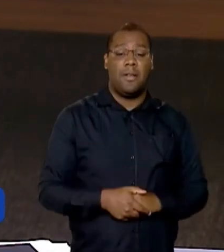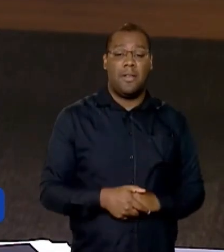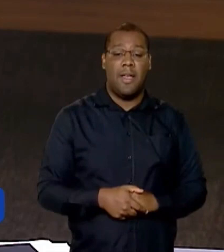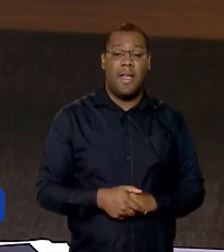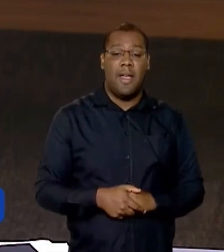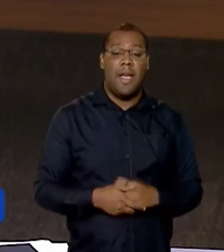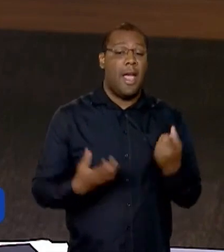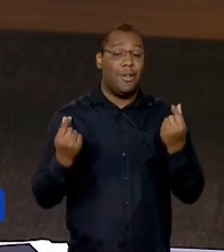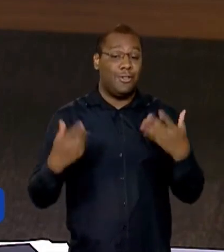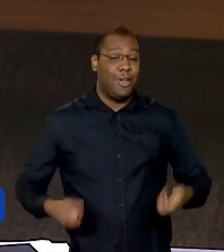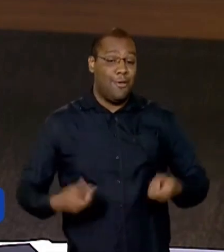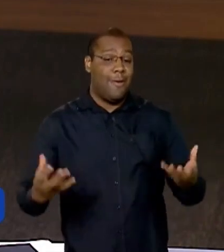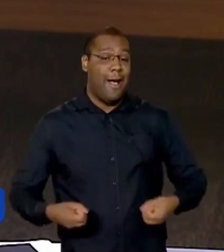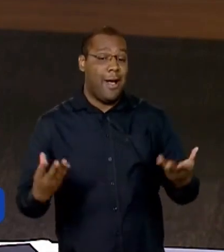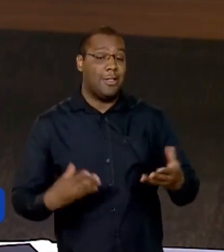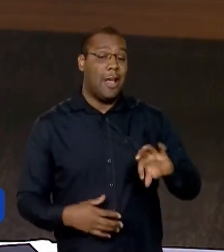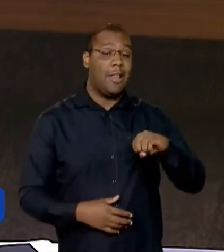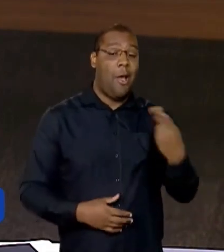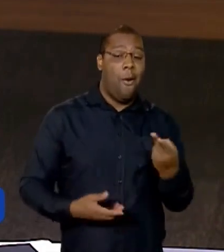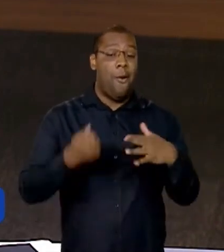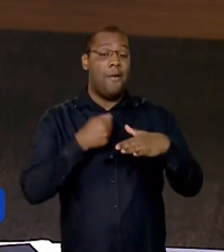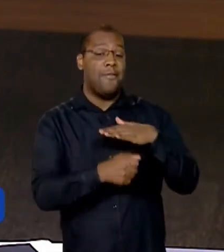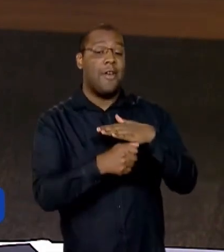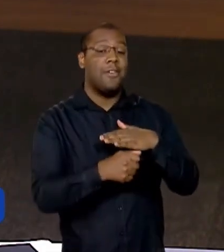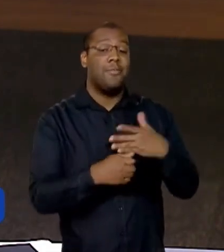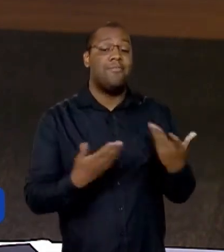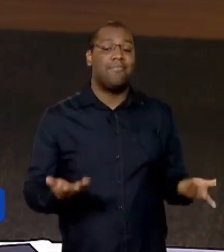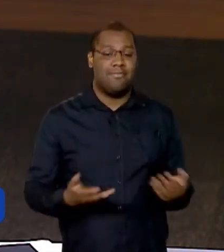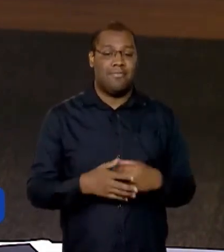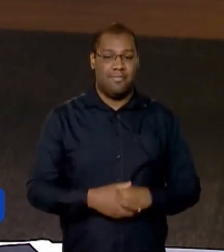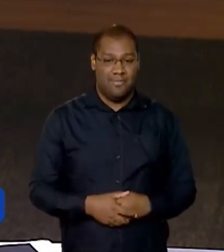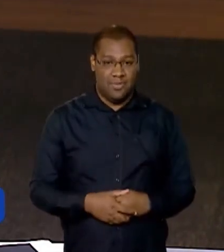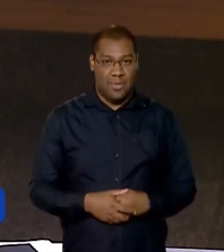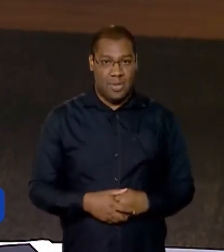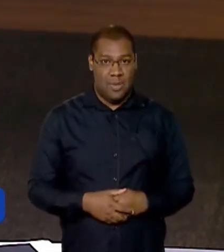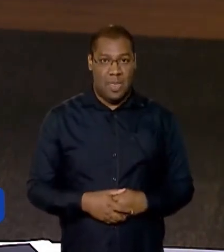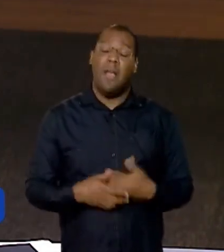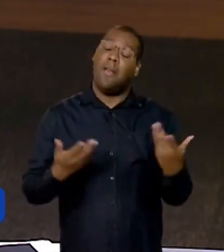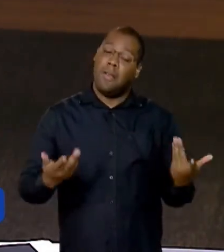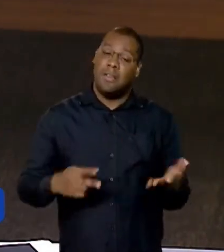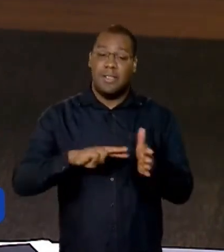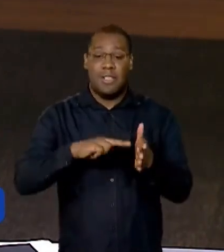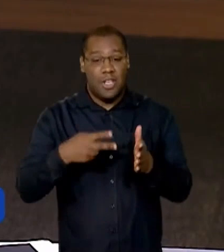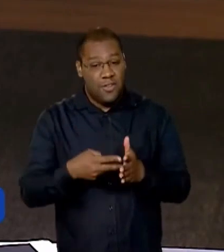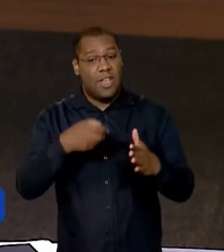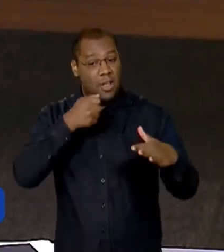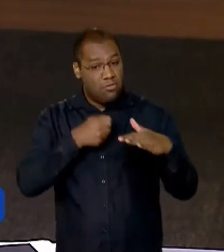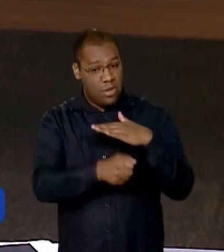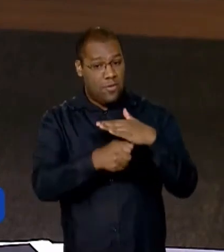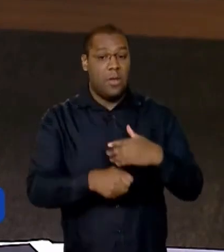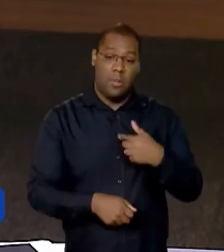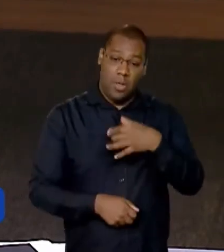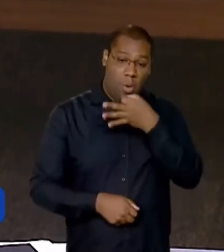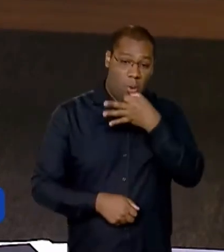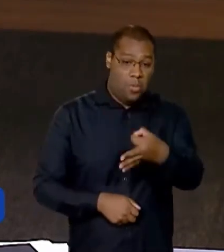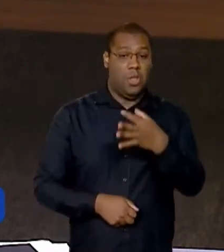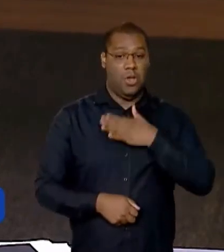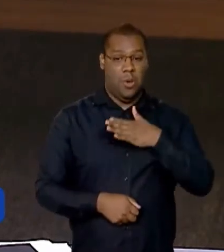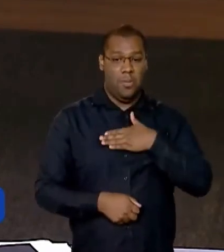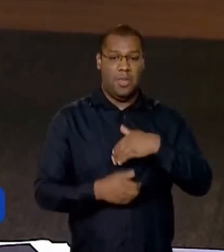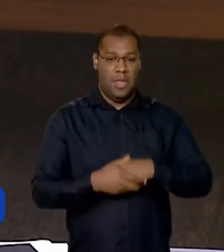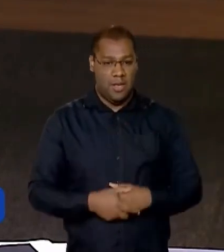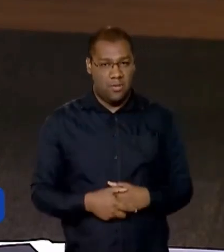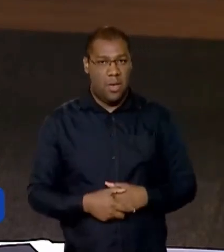Investindo na minha opinião ela tá investindo para ter profissionais mais qualificados mais motivados mais isso